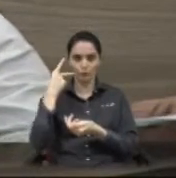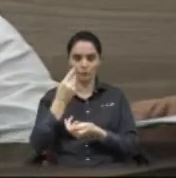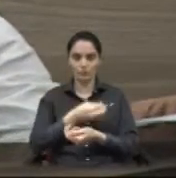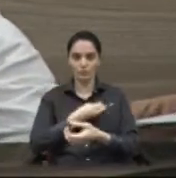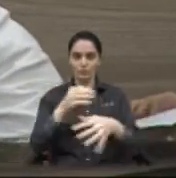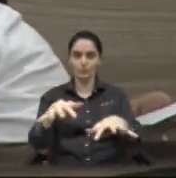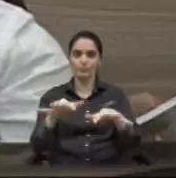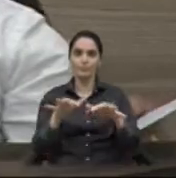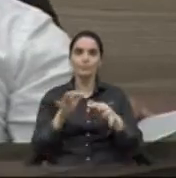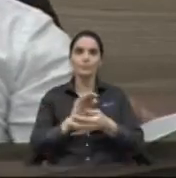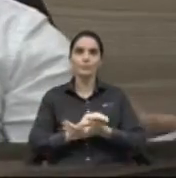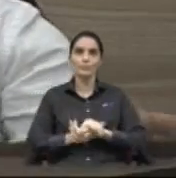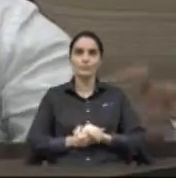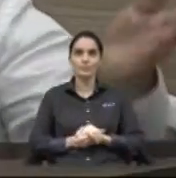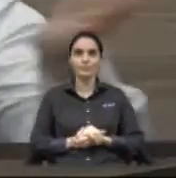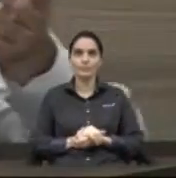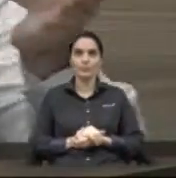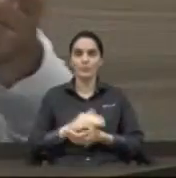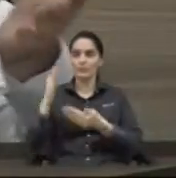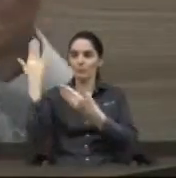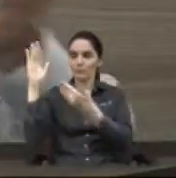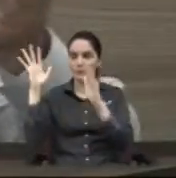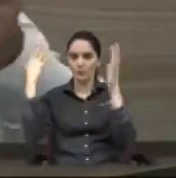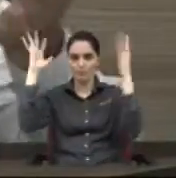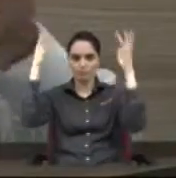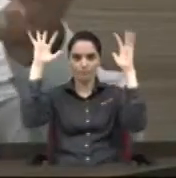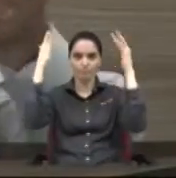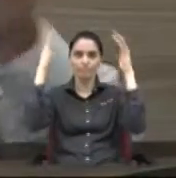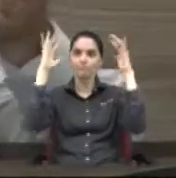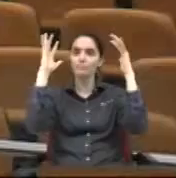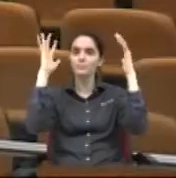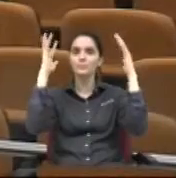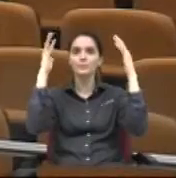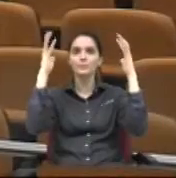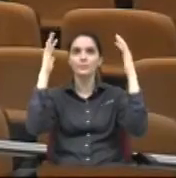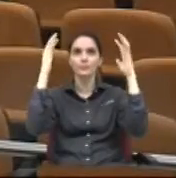unanimidade aqui no plenário. Parabéns, Anis.